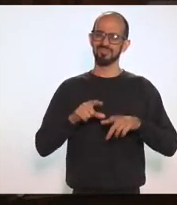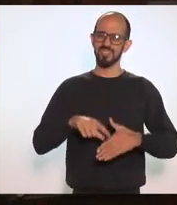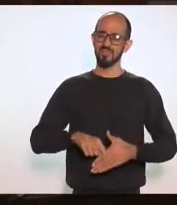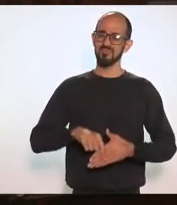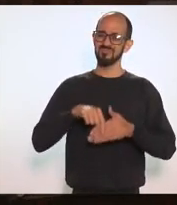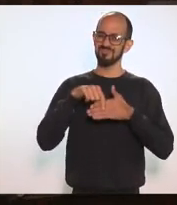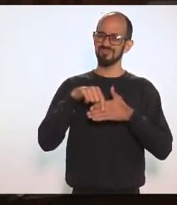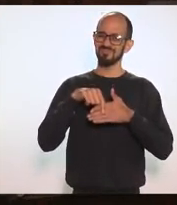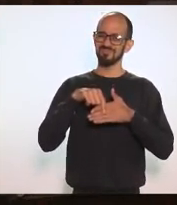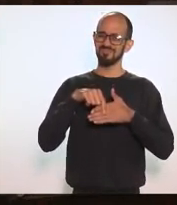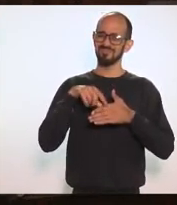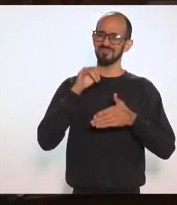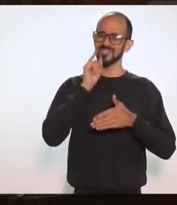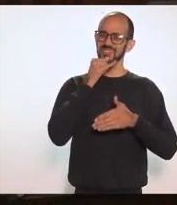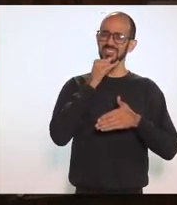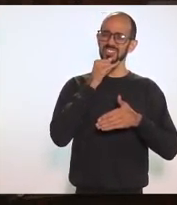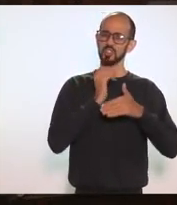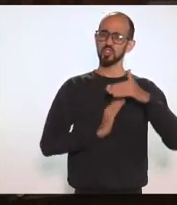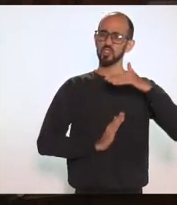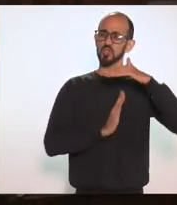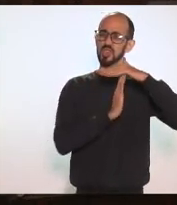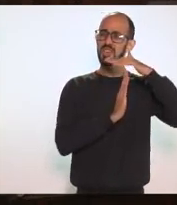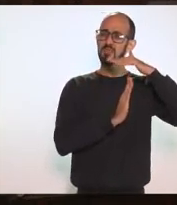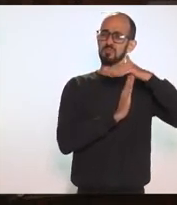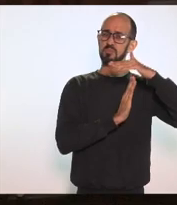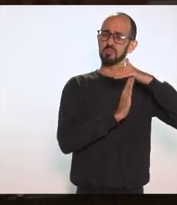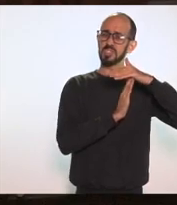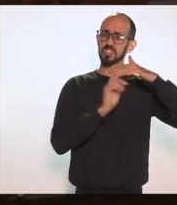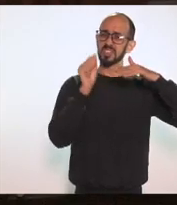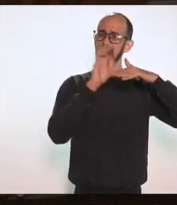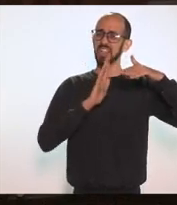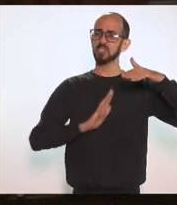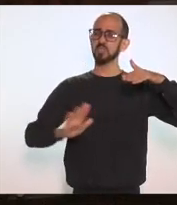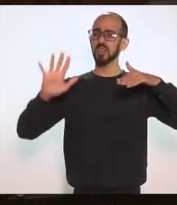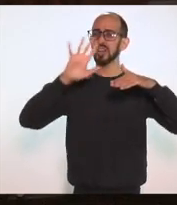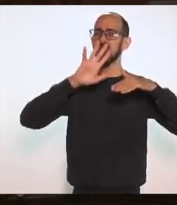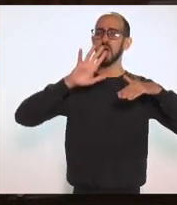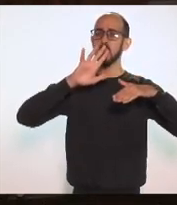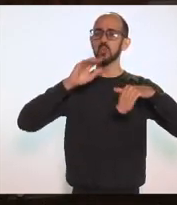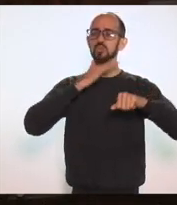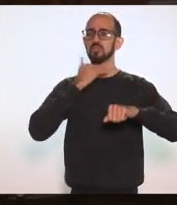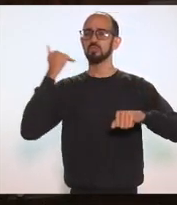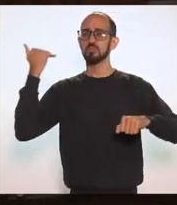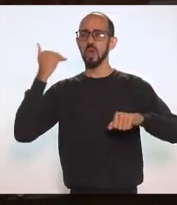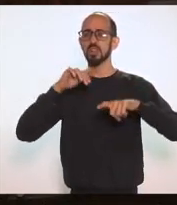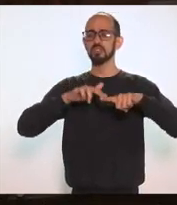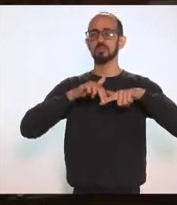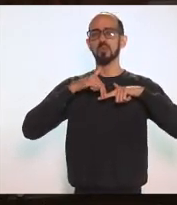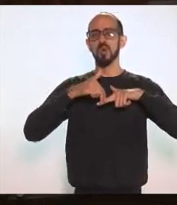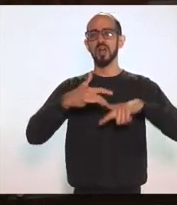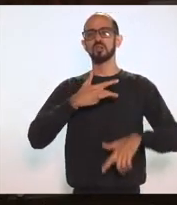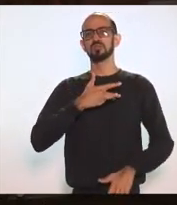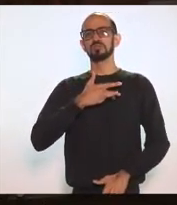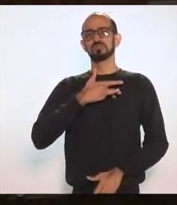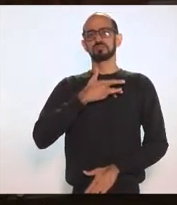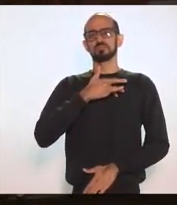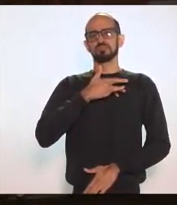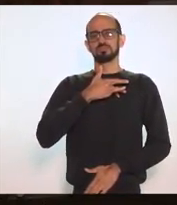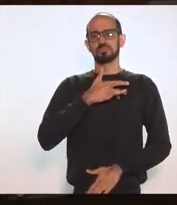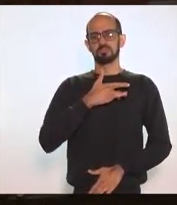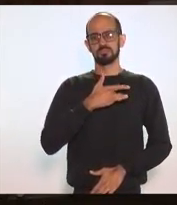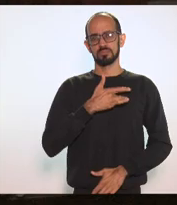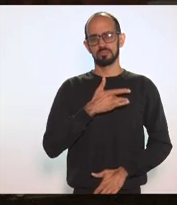triste ranking nacional de óbitos por tuberculose.